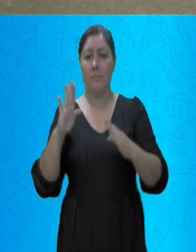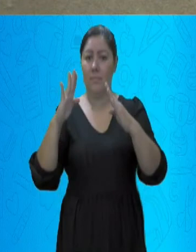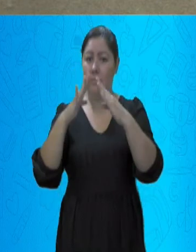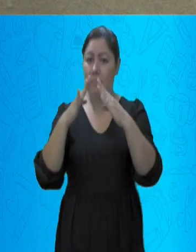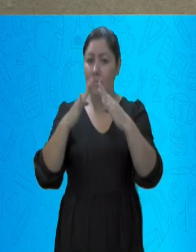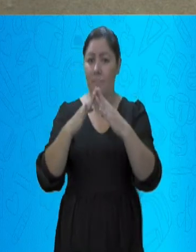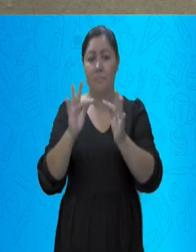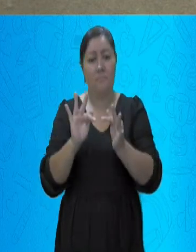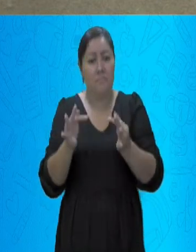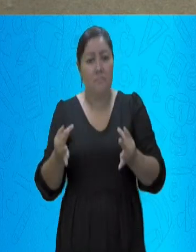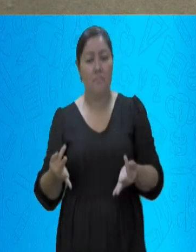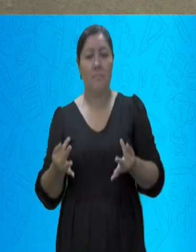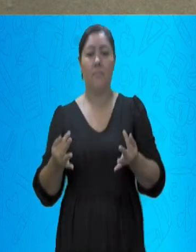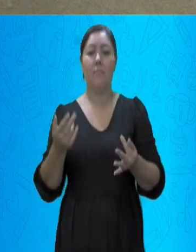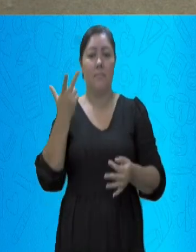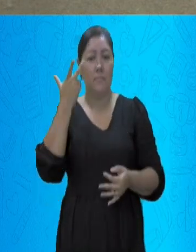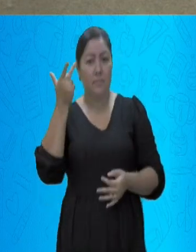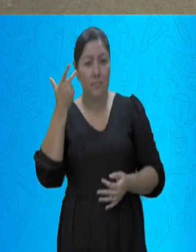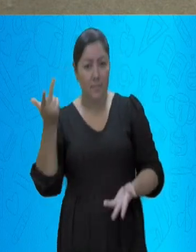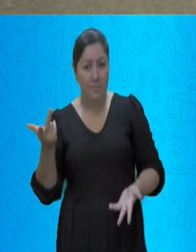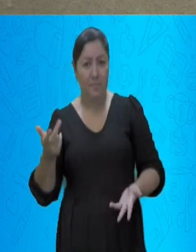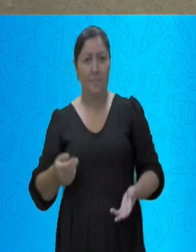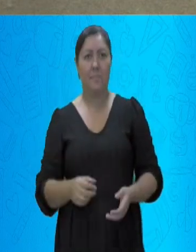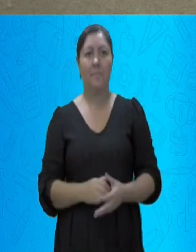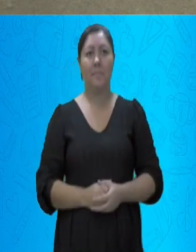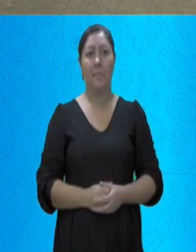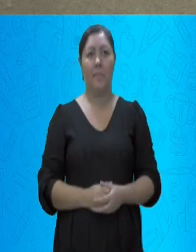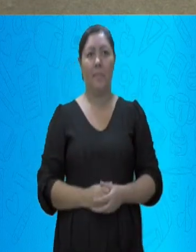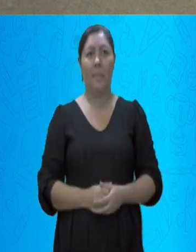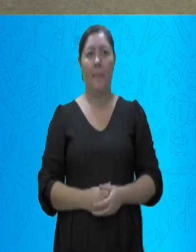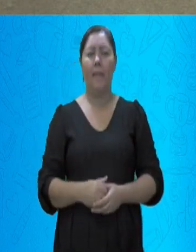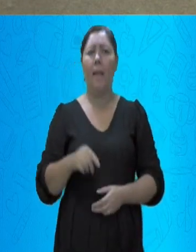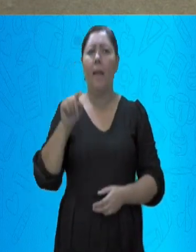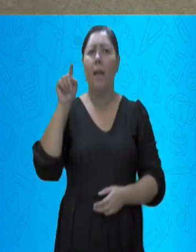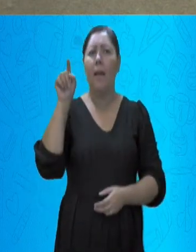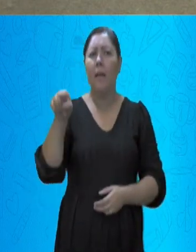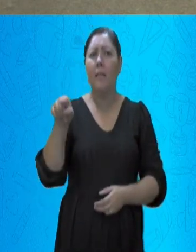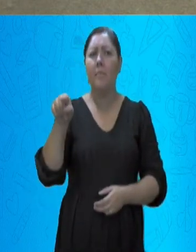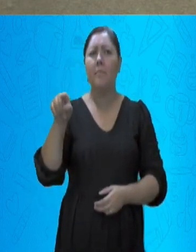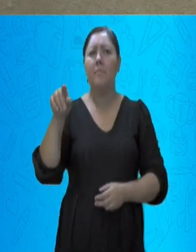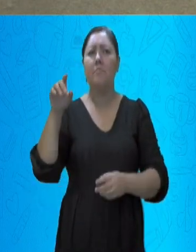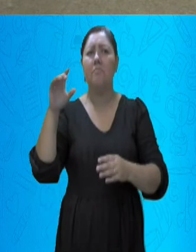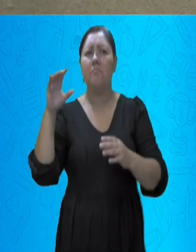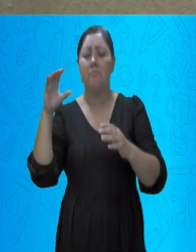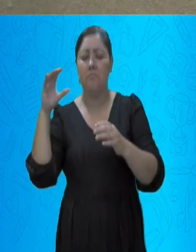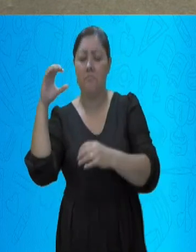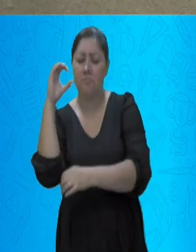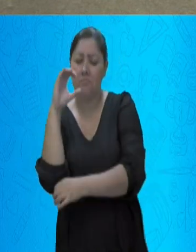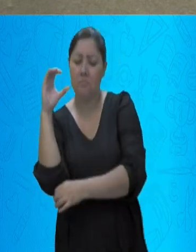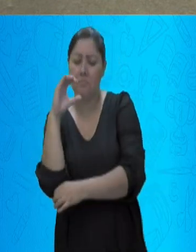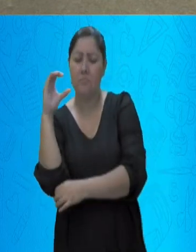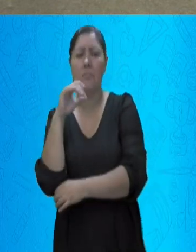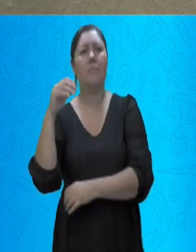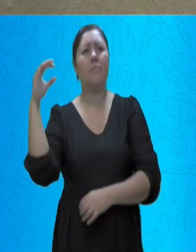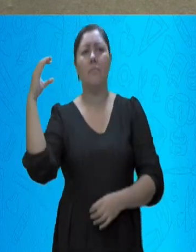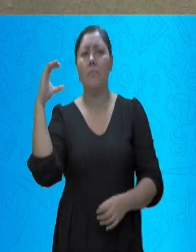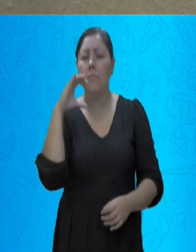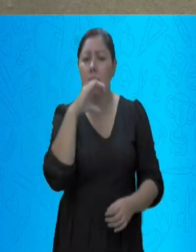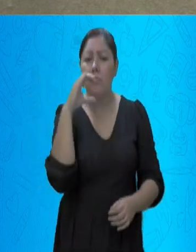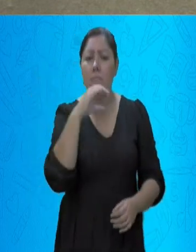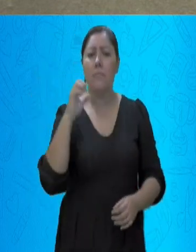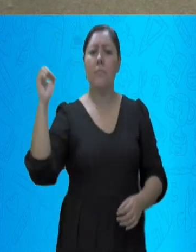casa, substantivo comum. Aquele carro é muito rápido. Observe a palavra carro dentro